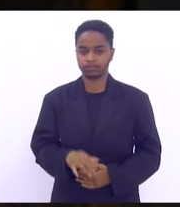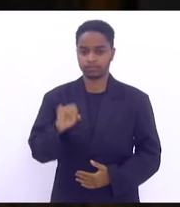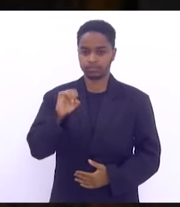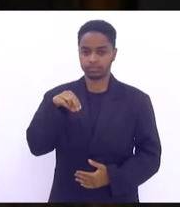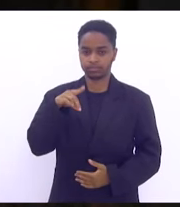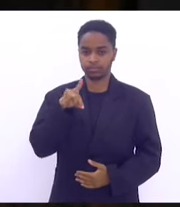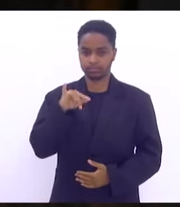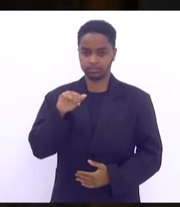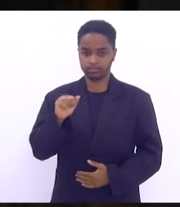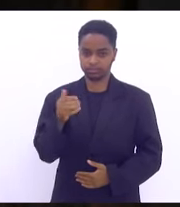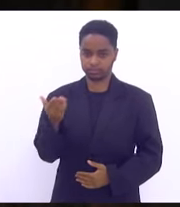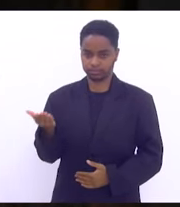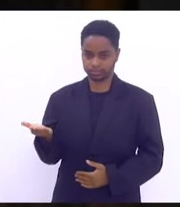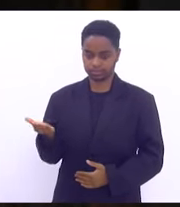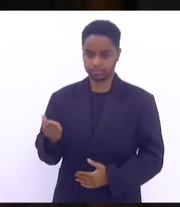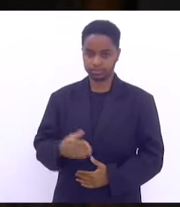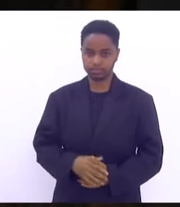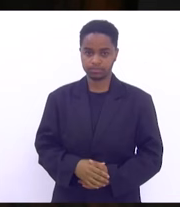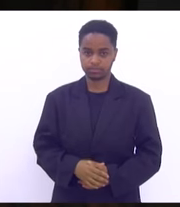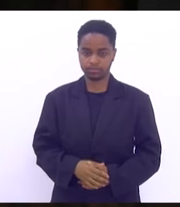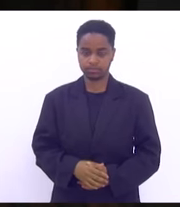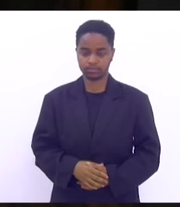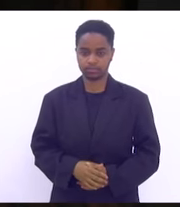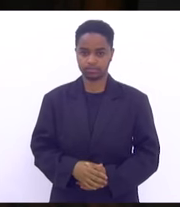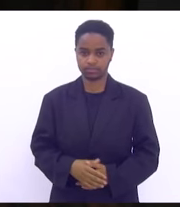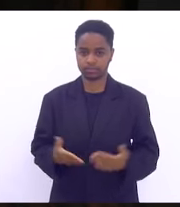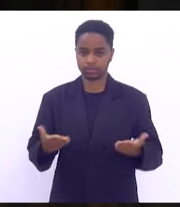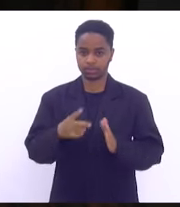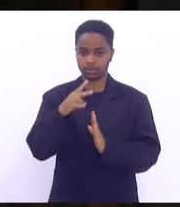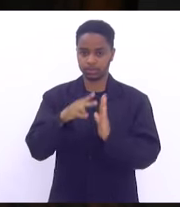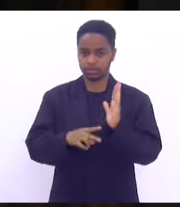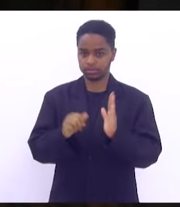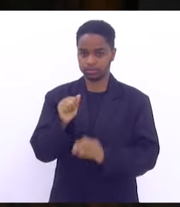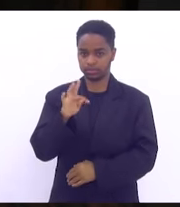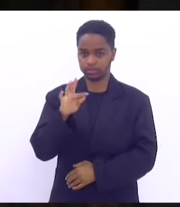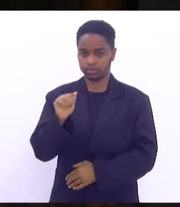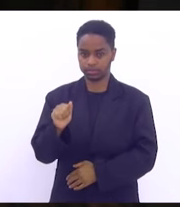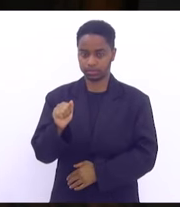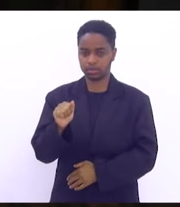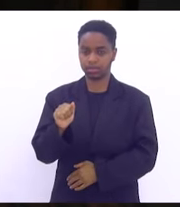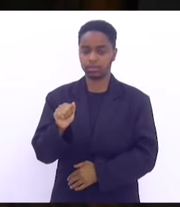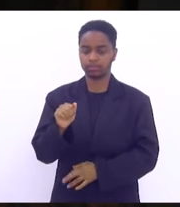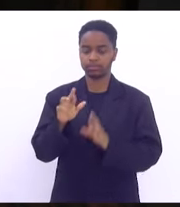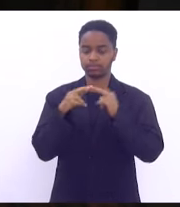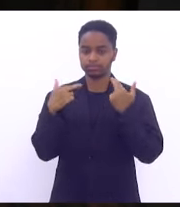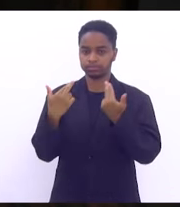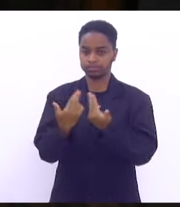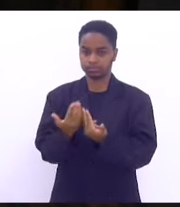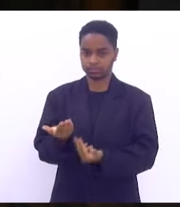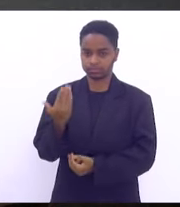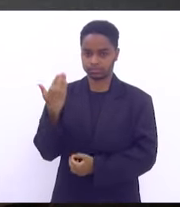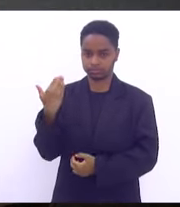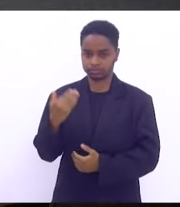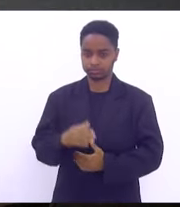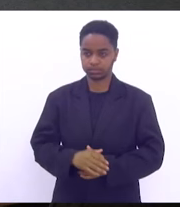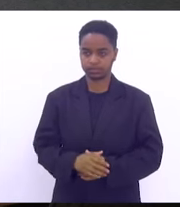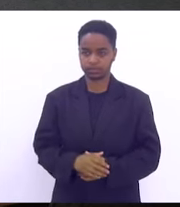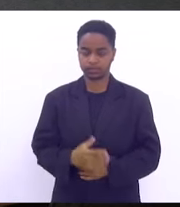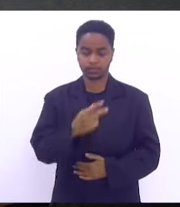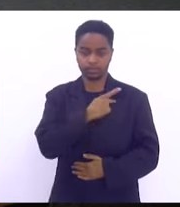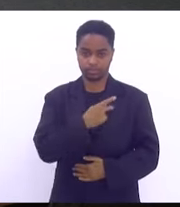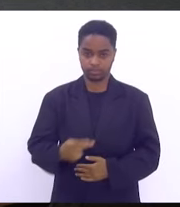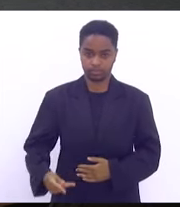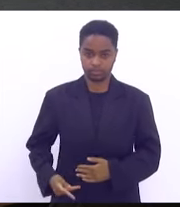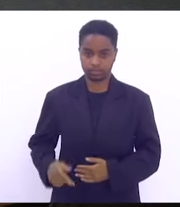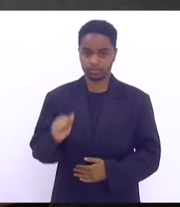Índia Armelau, para fazer a leitura da ata da sessão anterior. Senhor presidente,